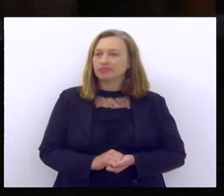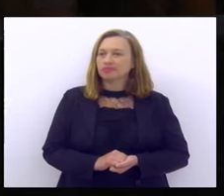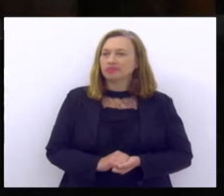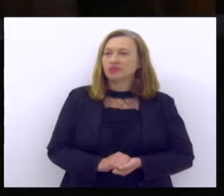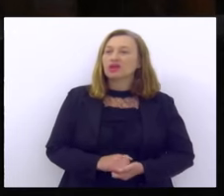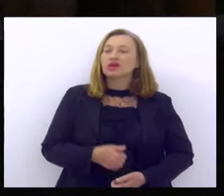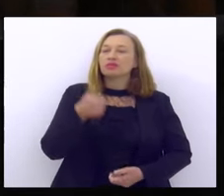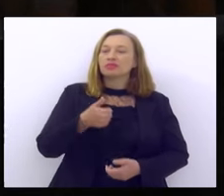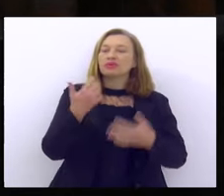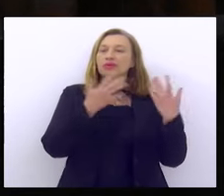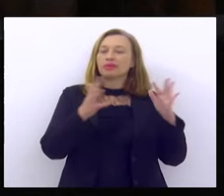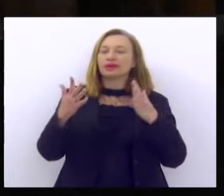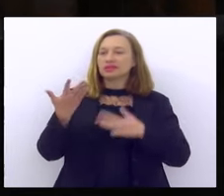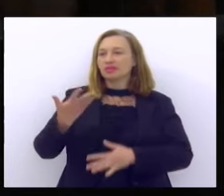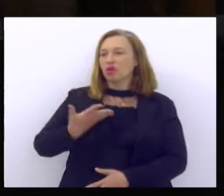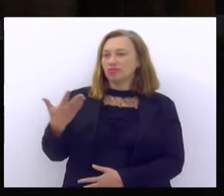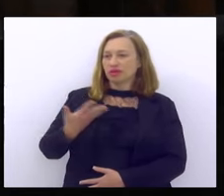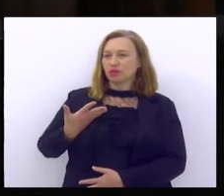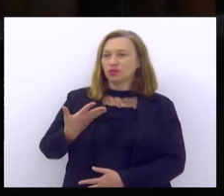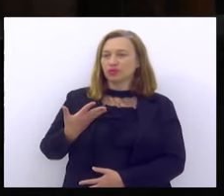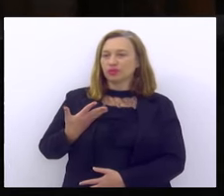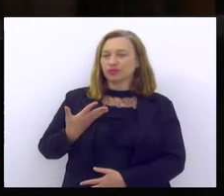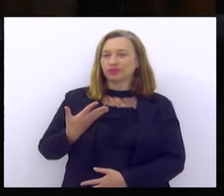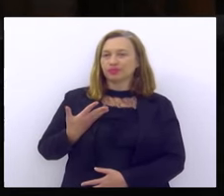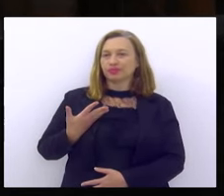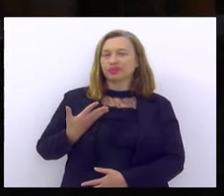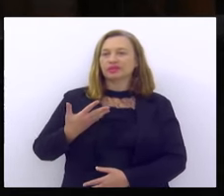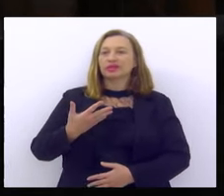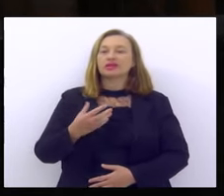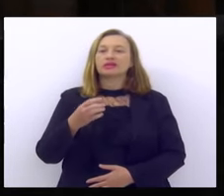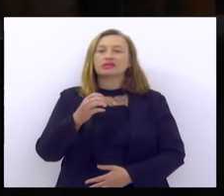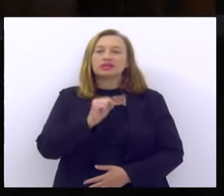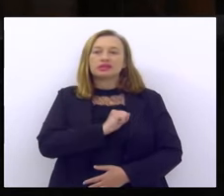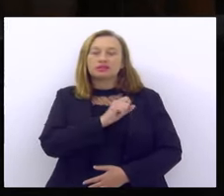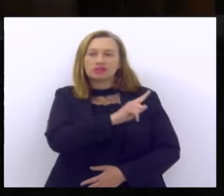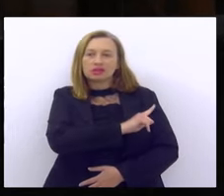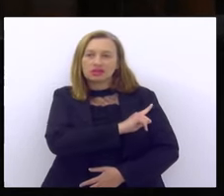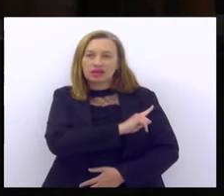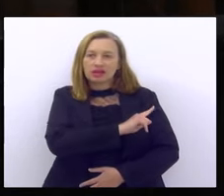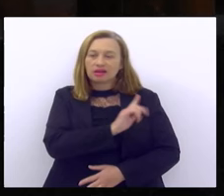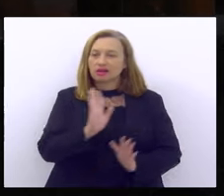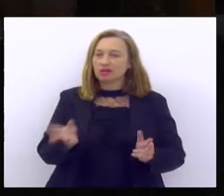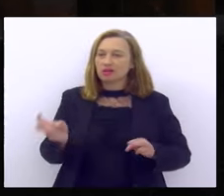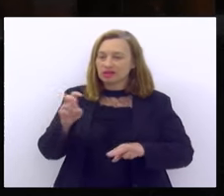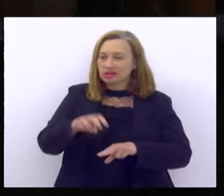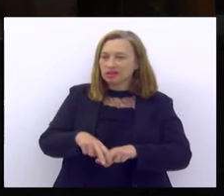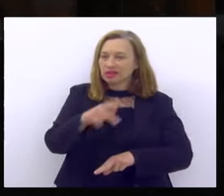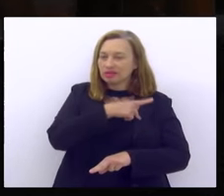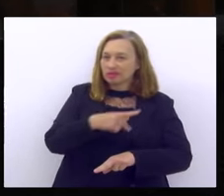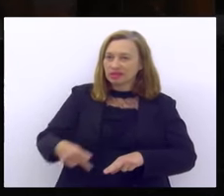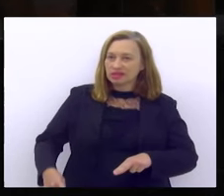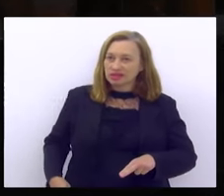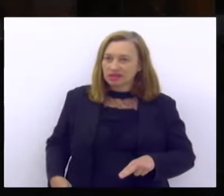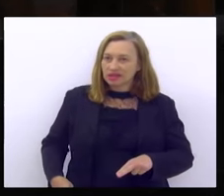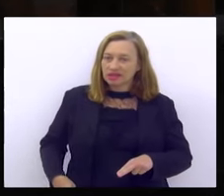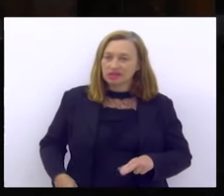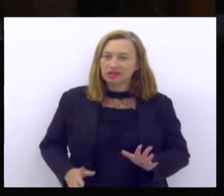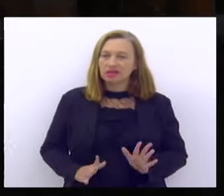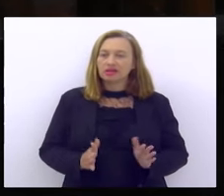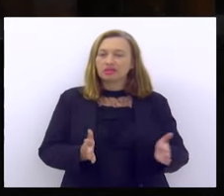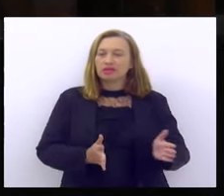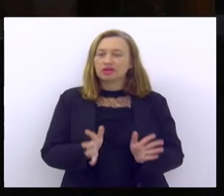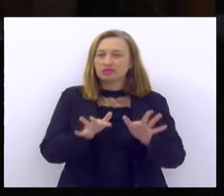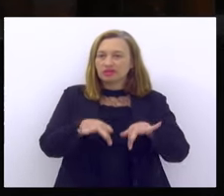Primeiro, saudar meu camarada, diretamente de São Gonçalo, para a presidência do expediente final da LERJ, meu querido